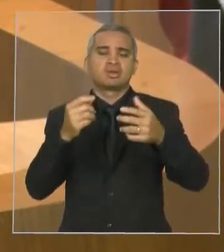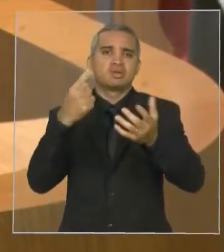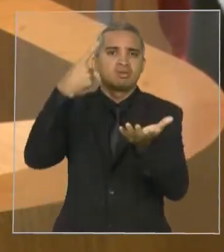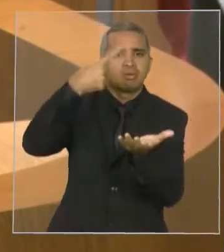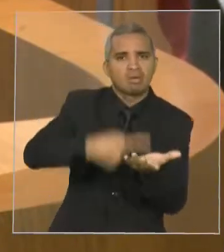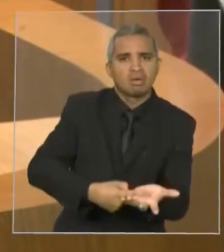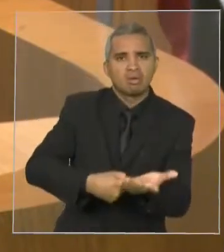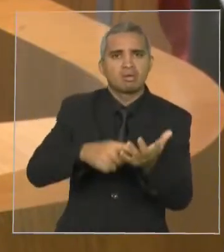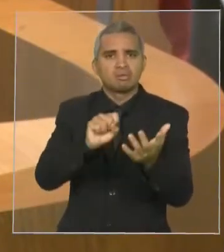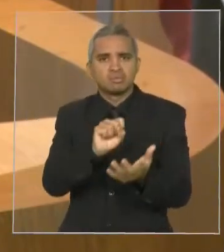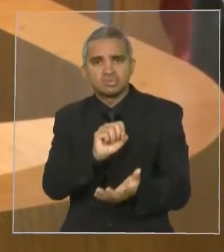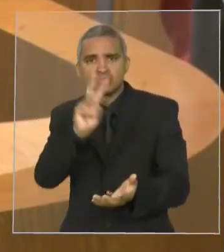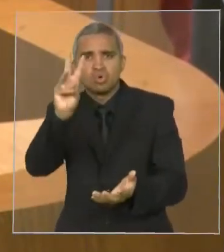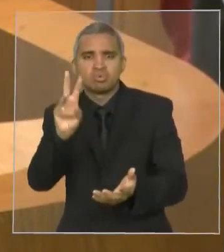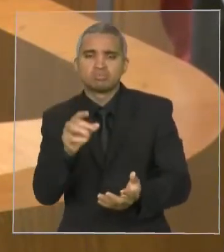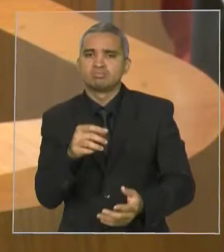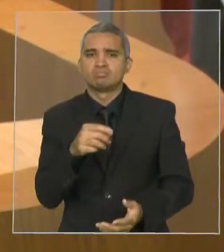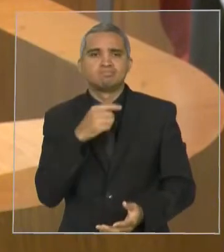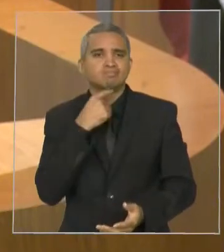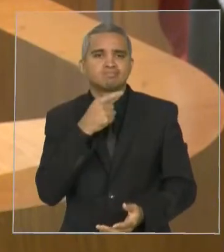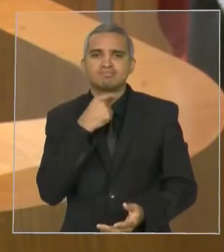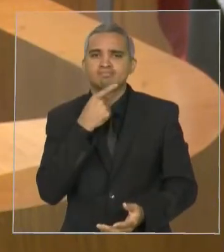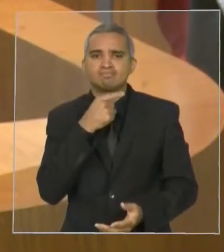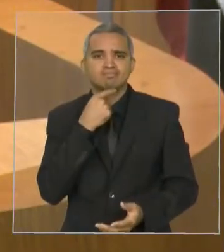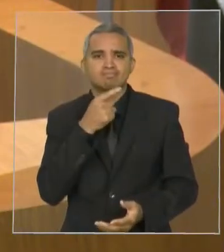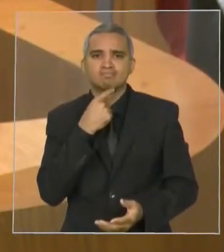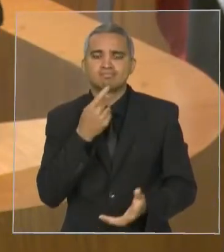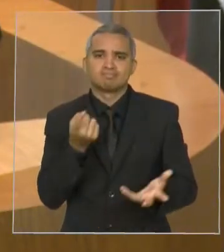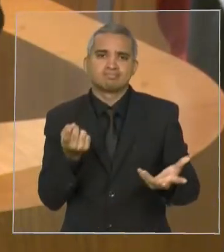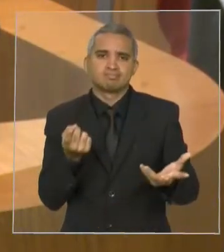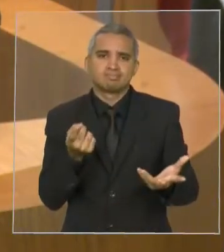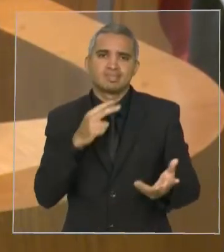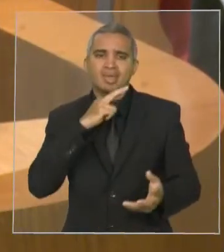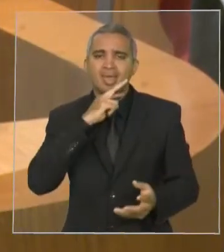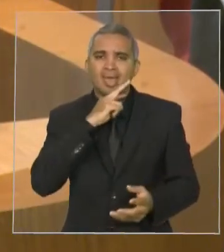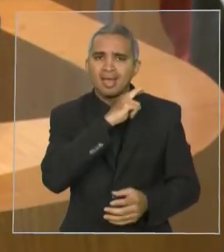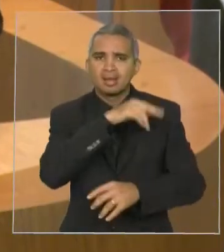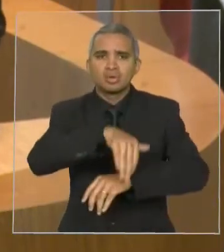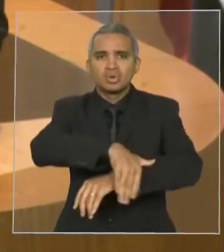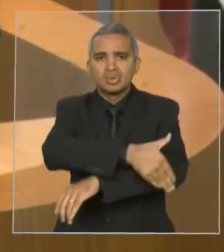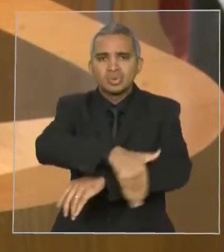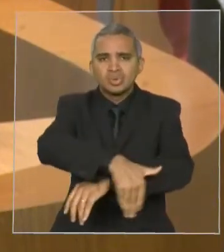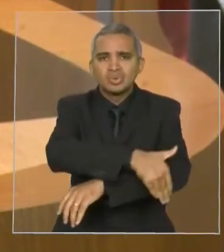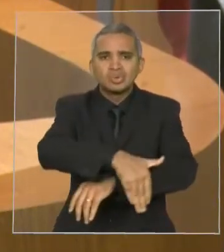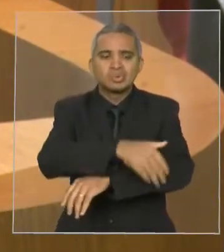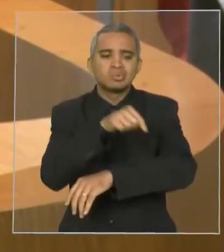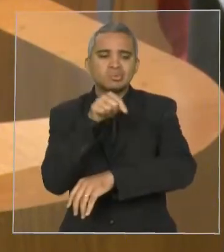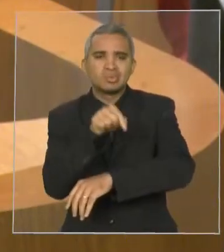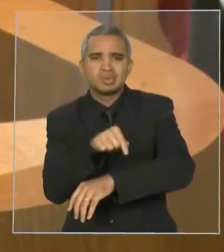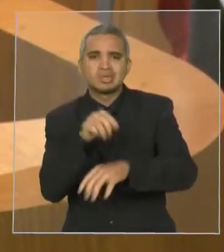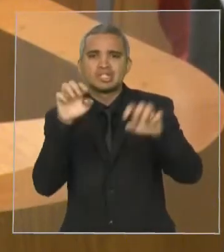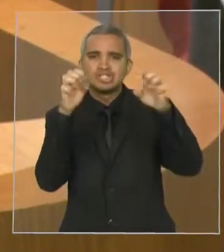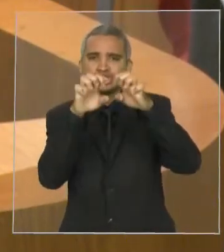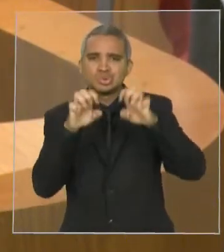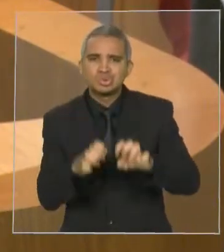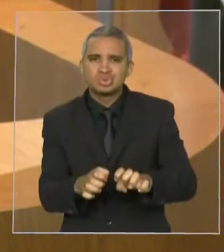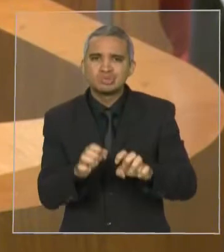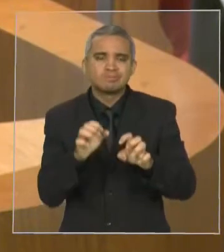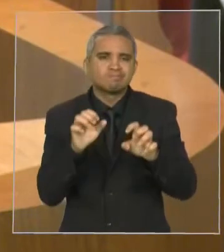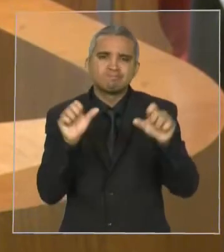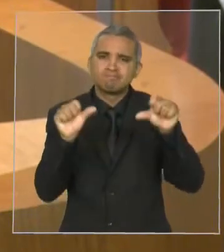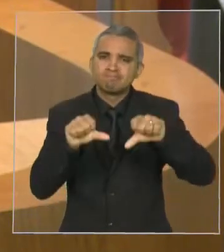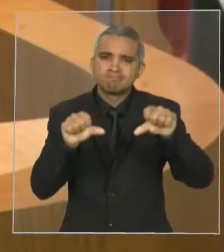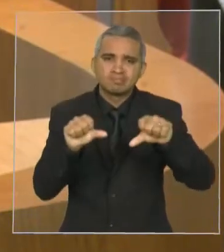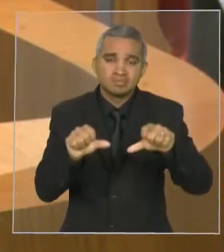oferecer uma infraestrutura adequada e agora nós temos a beira rio que teve shows grandiosos